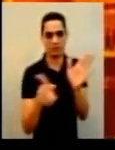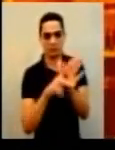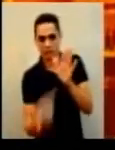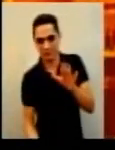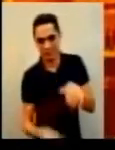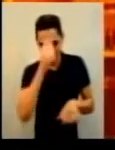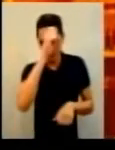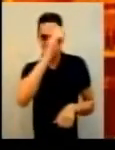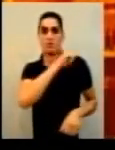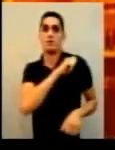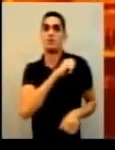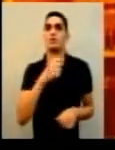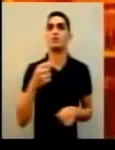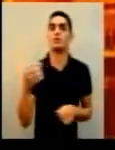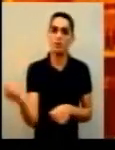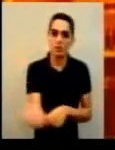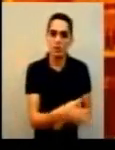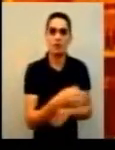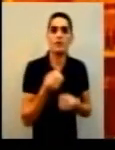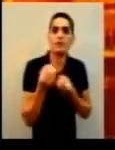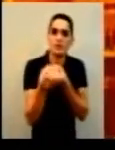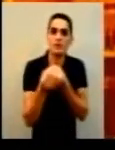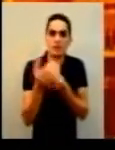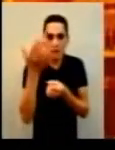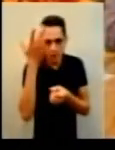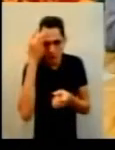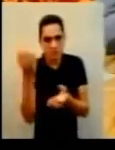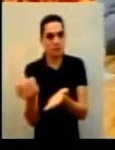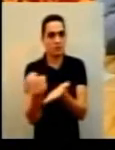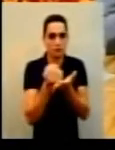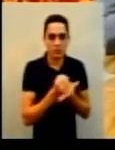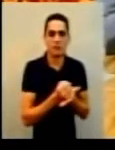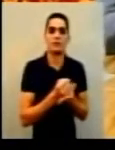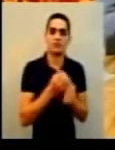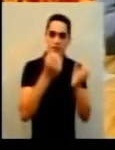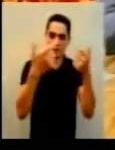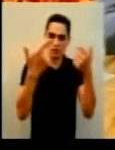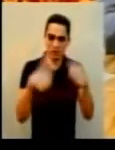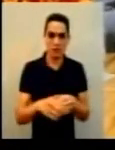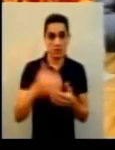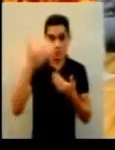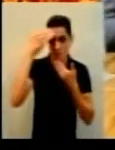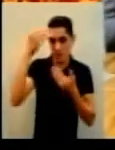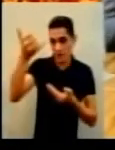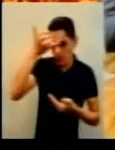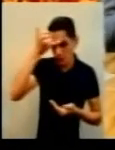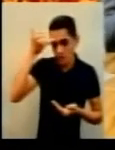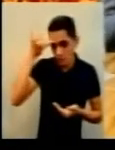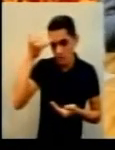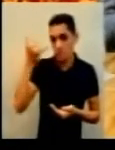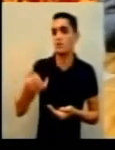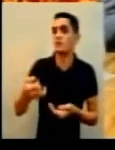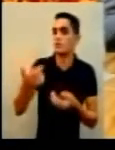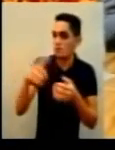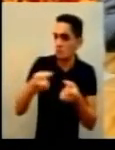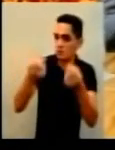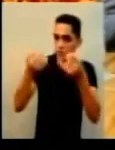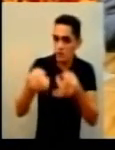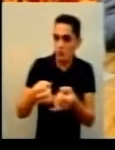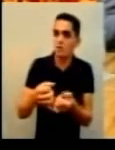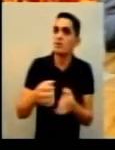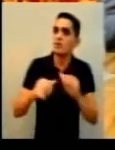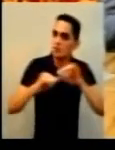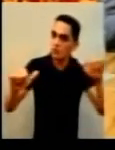novas atualizações a gente vai trazer amanhã. Obrigado, Andréia, por mais uma vez trazer as informações oficiais